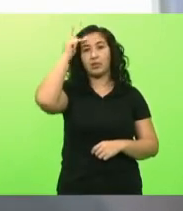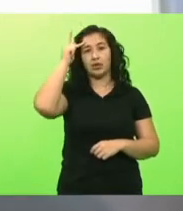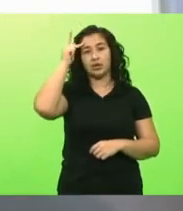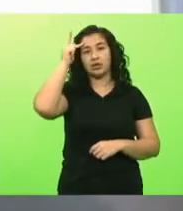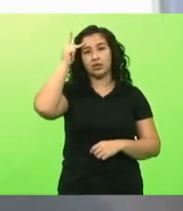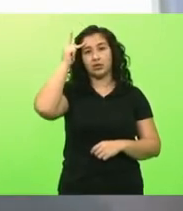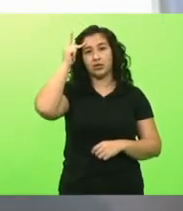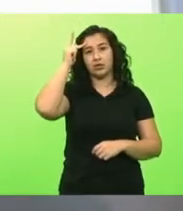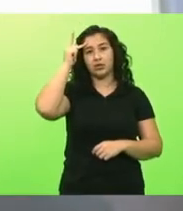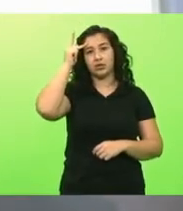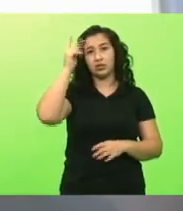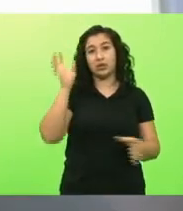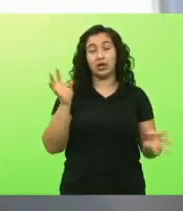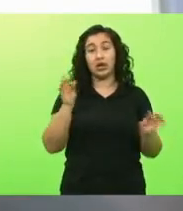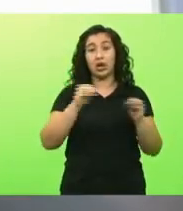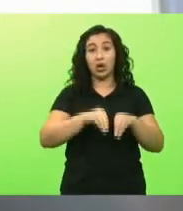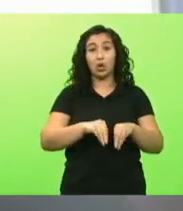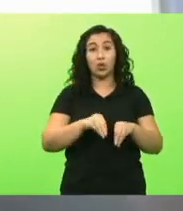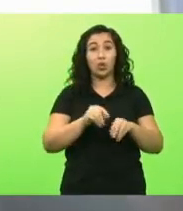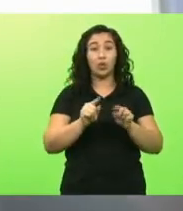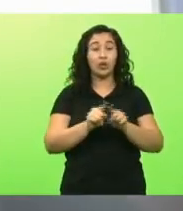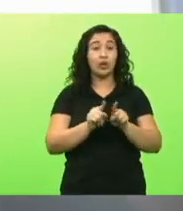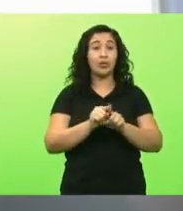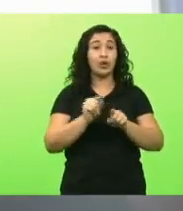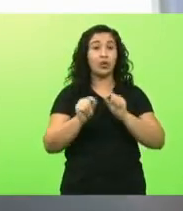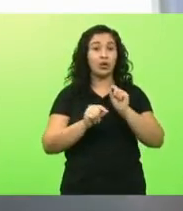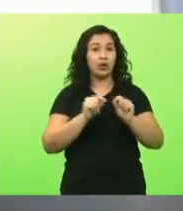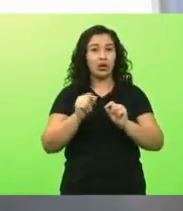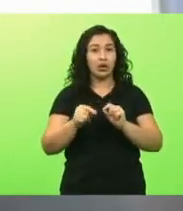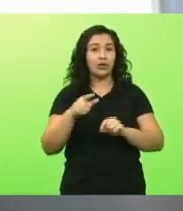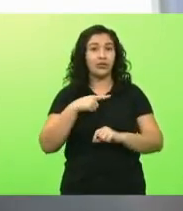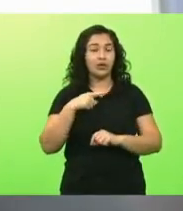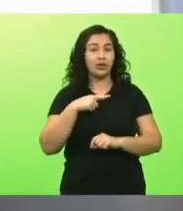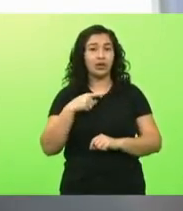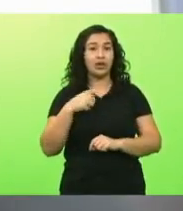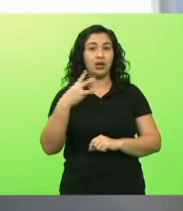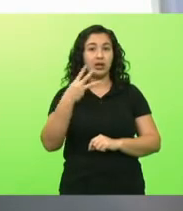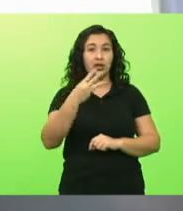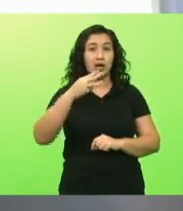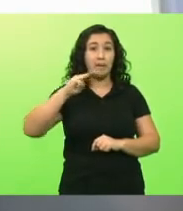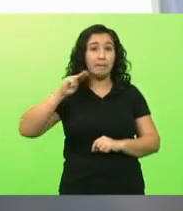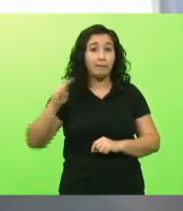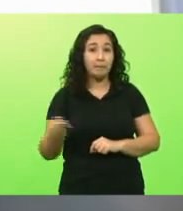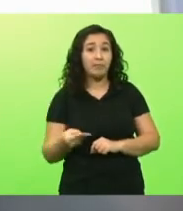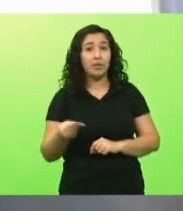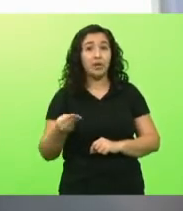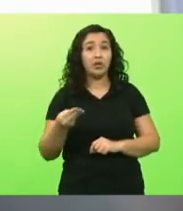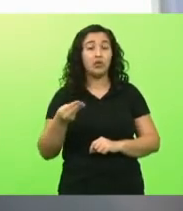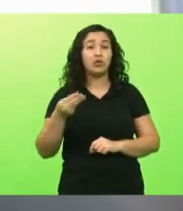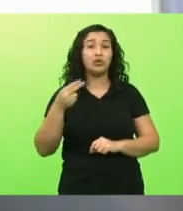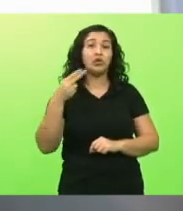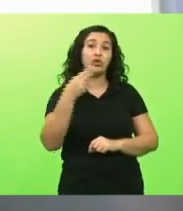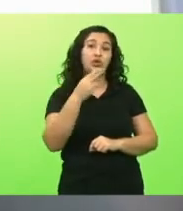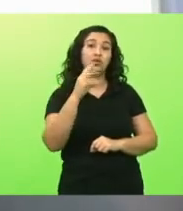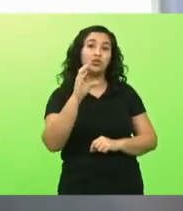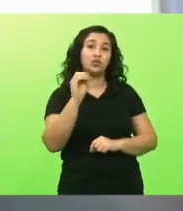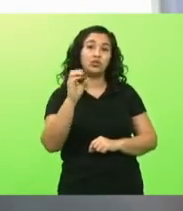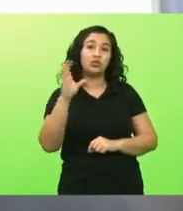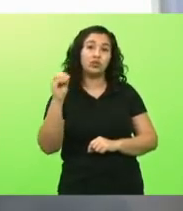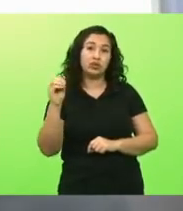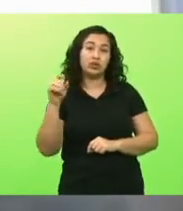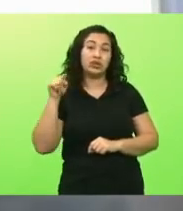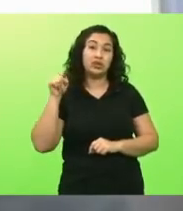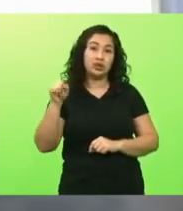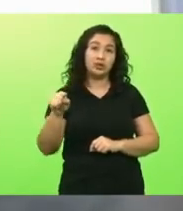Dentre estas, nós temos 3 milhões e 200 mil pessoas